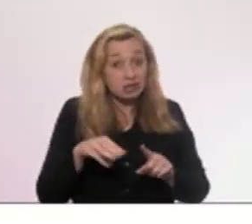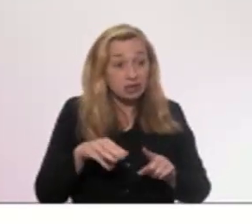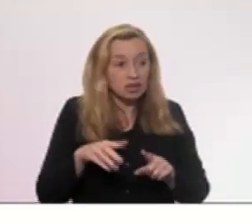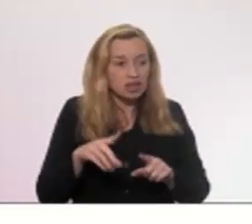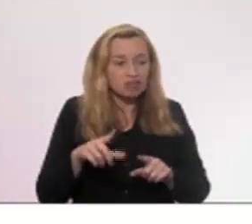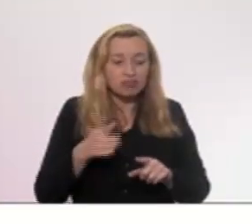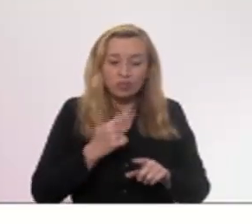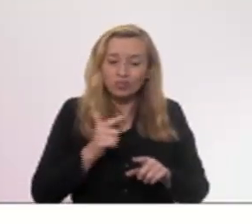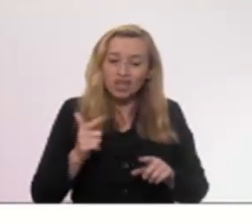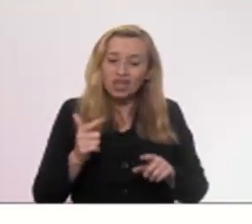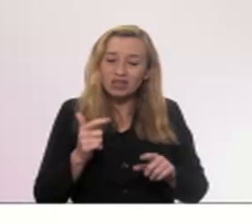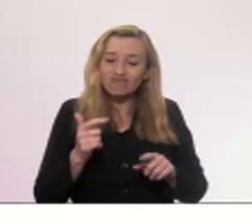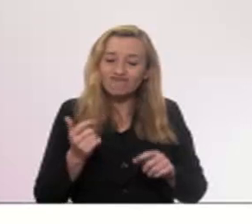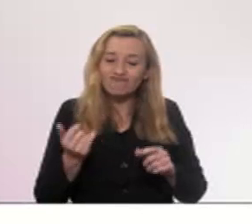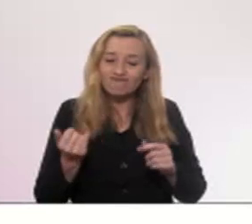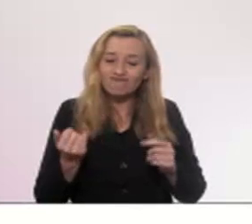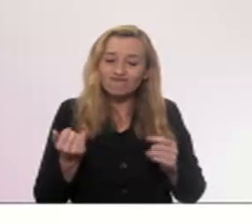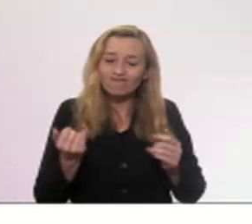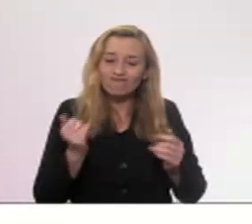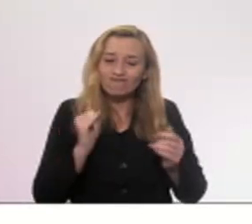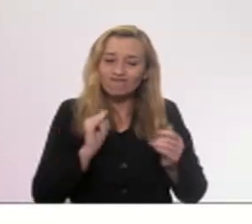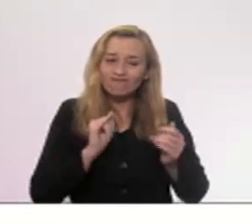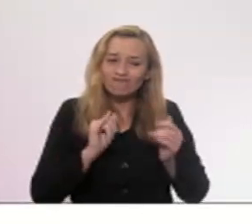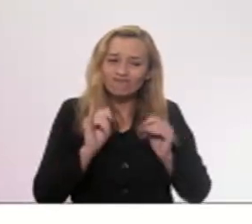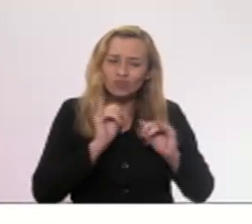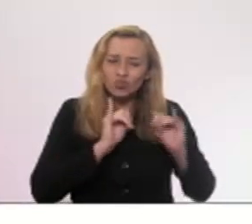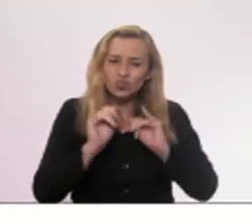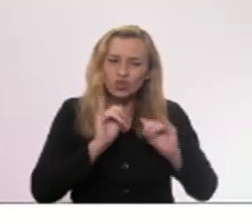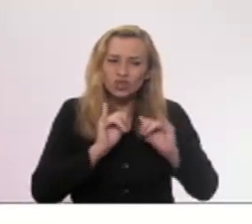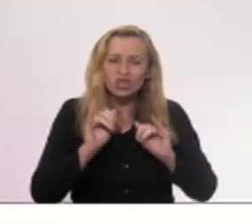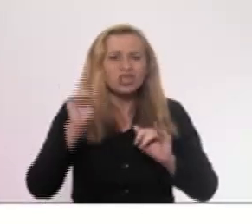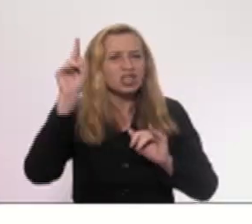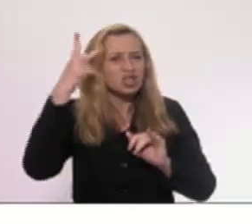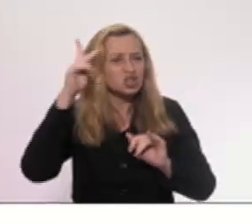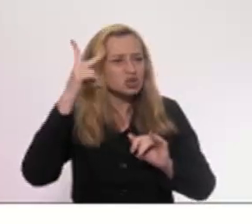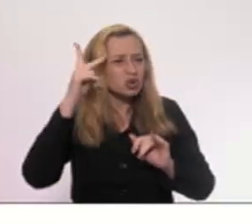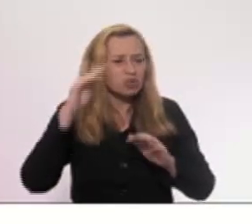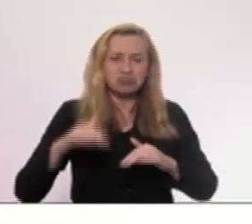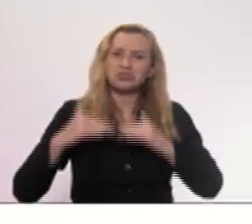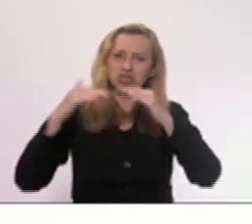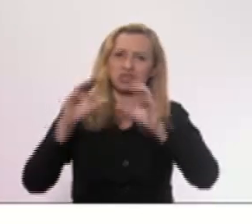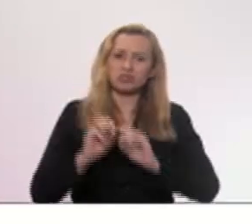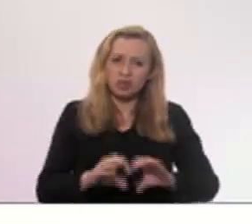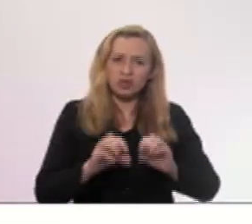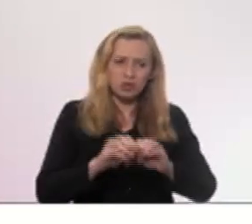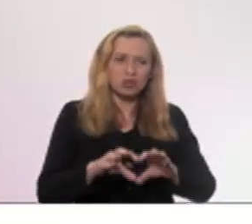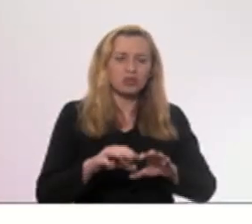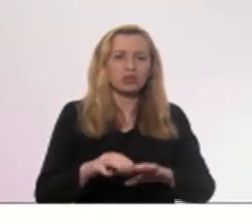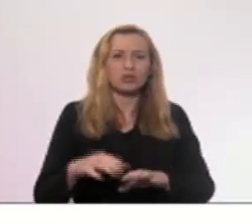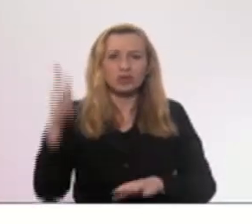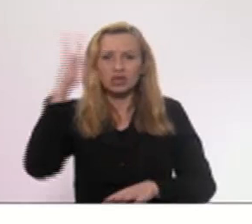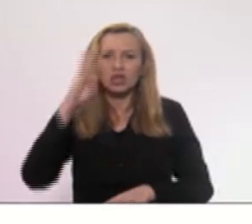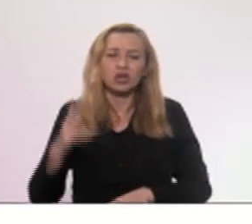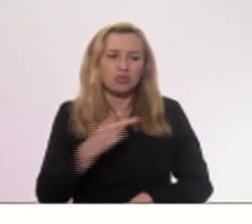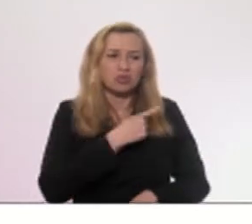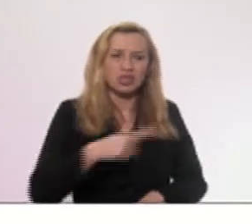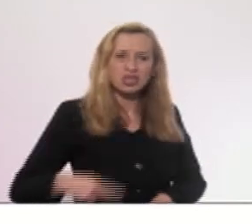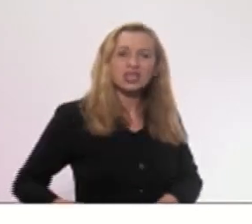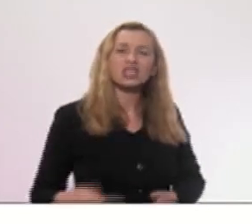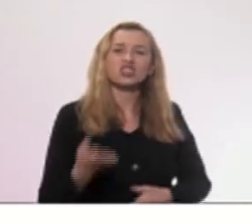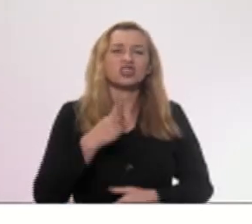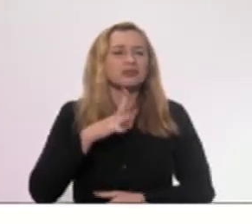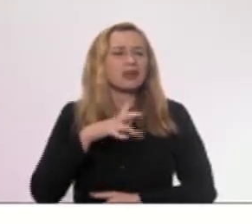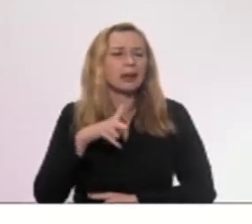tem notícia na história do ensino superior brasileiro de um presidente da República que